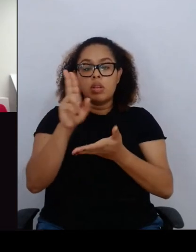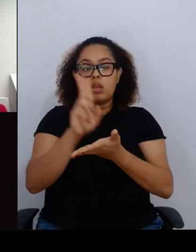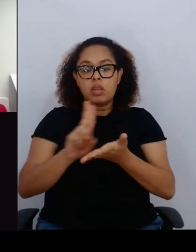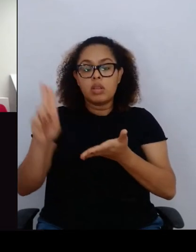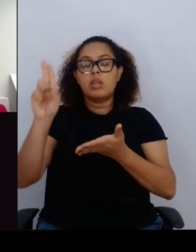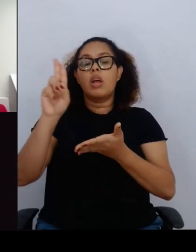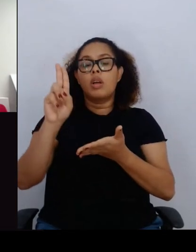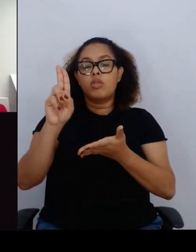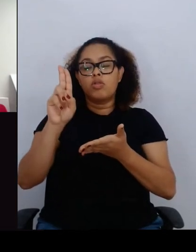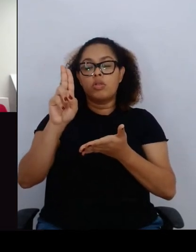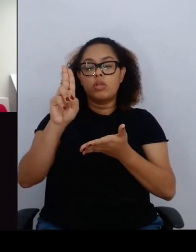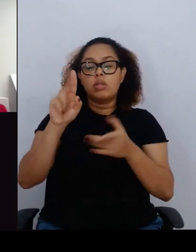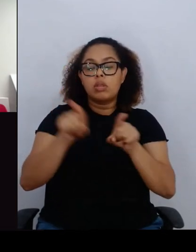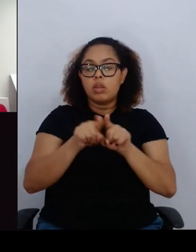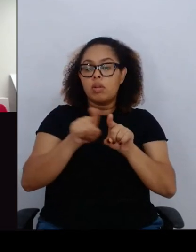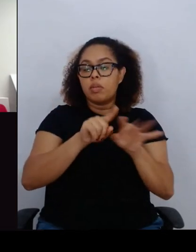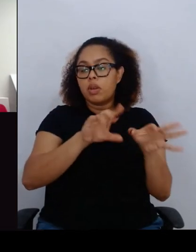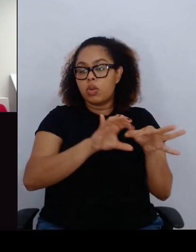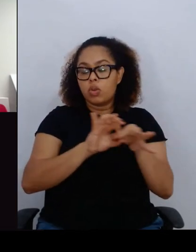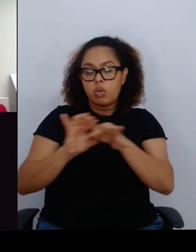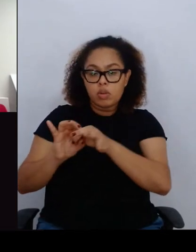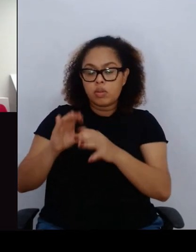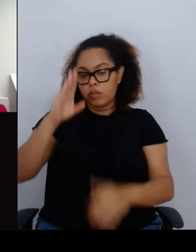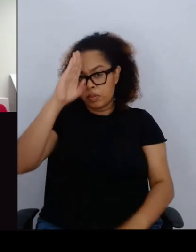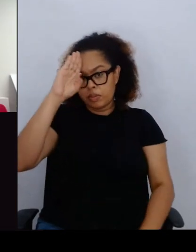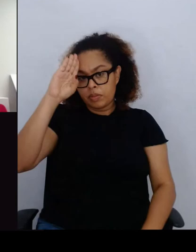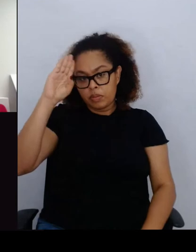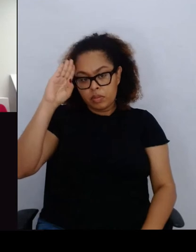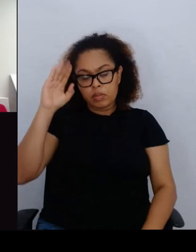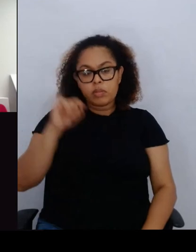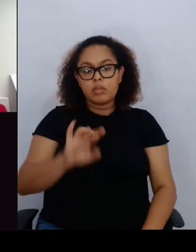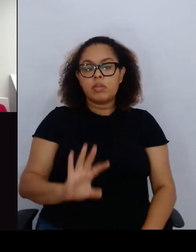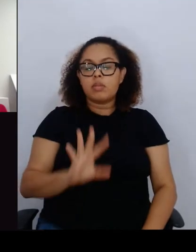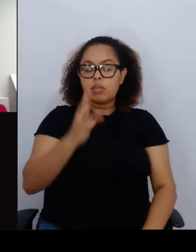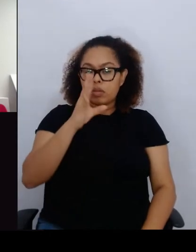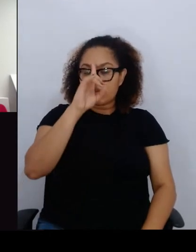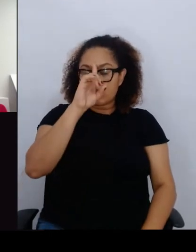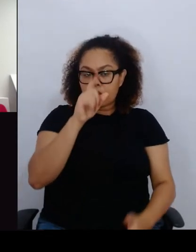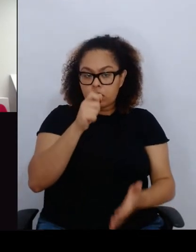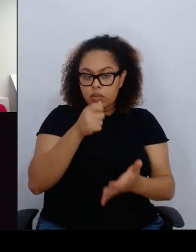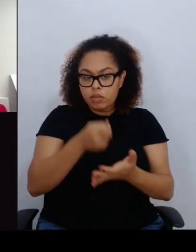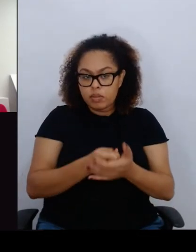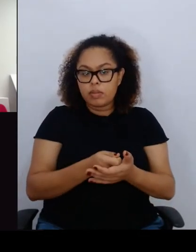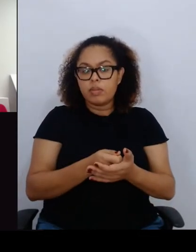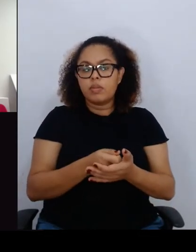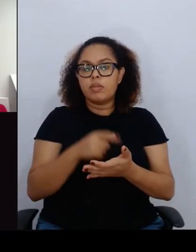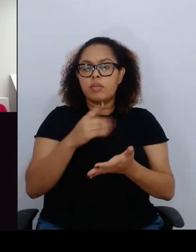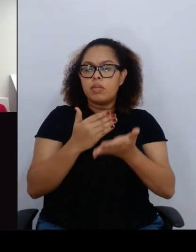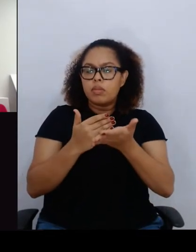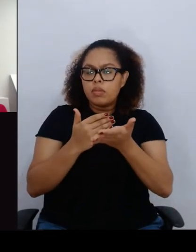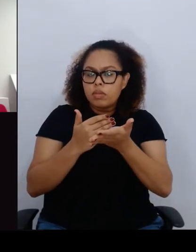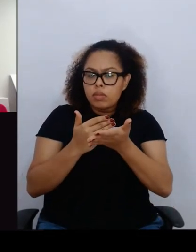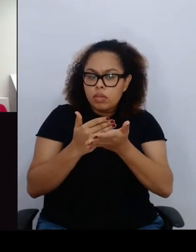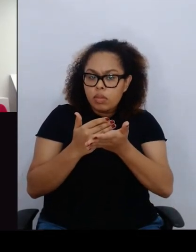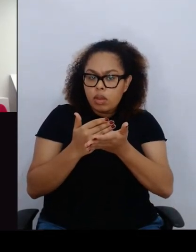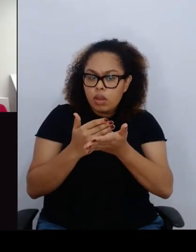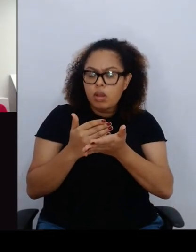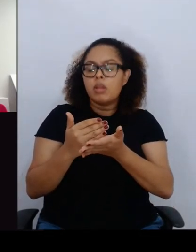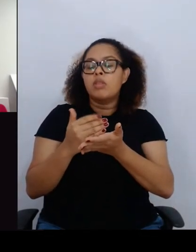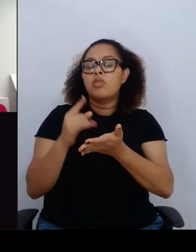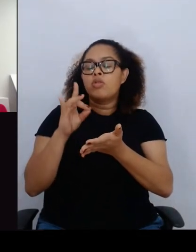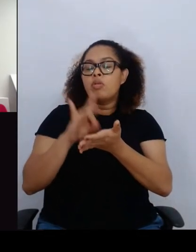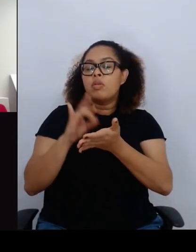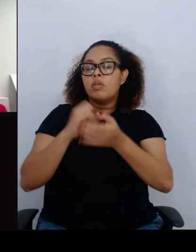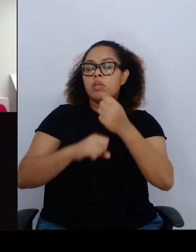mas isso Começou a acontecer de forma mais decisiva né a partir do final dos anos 80 Então queria